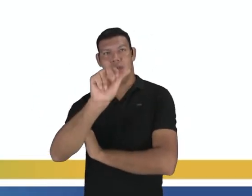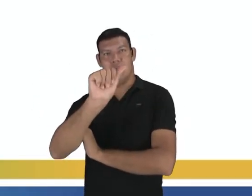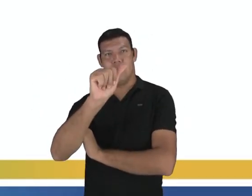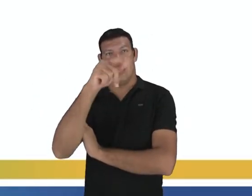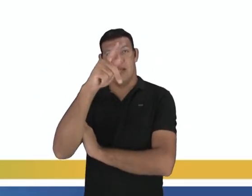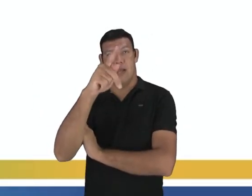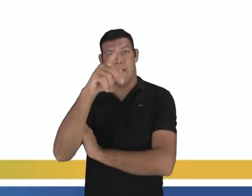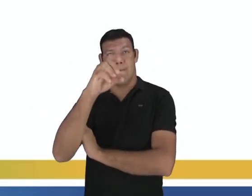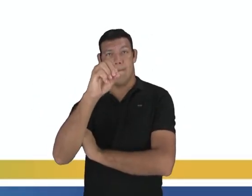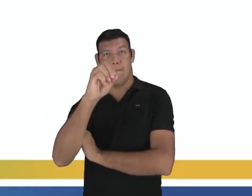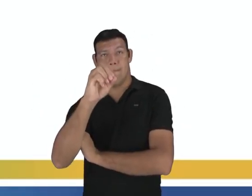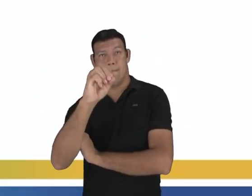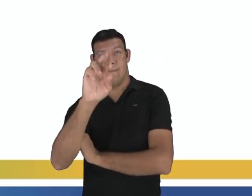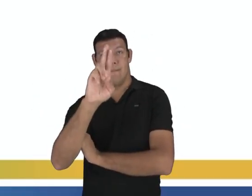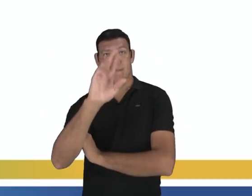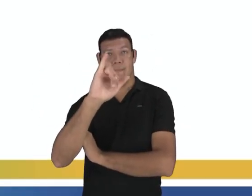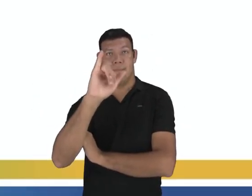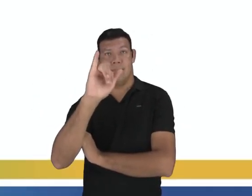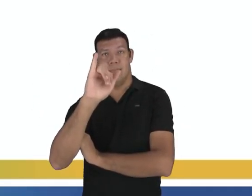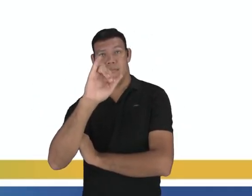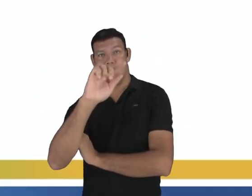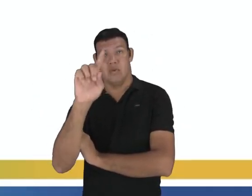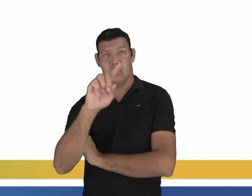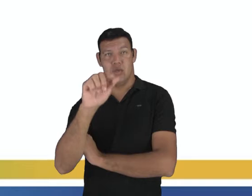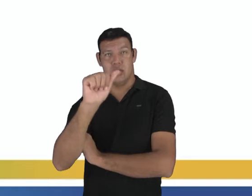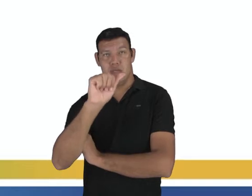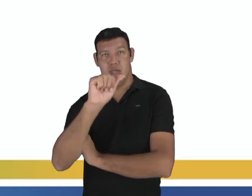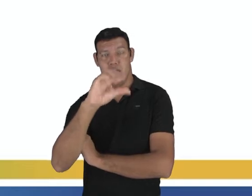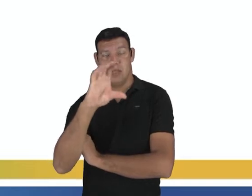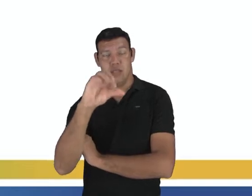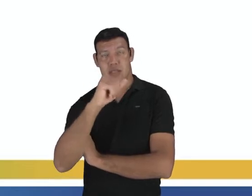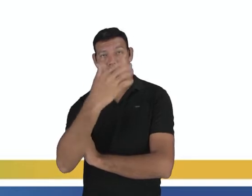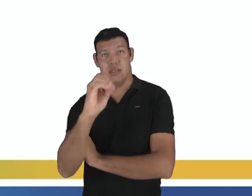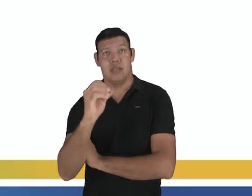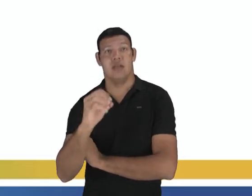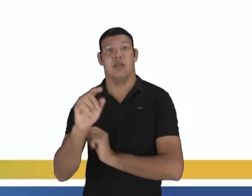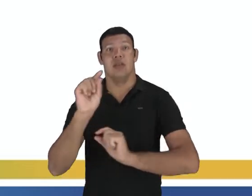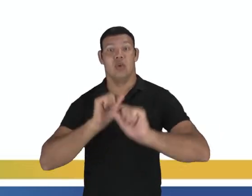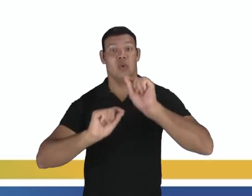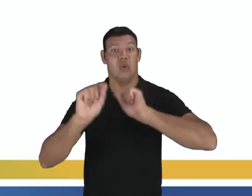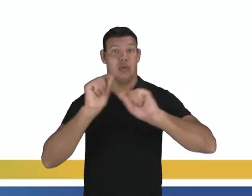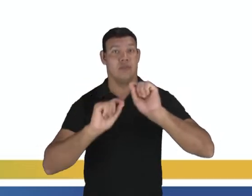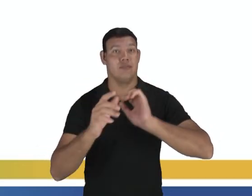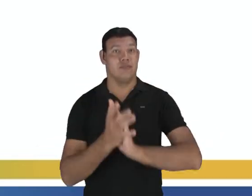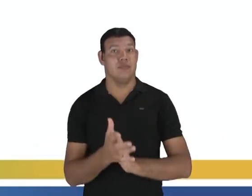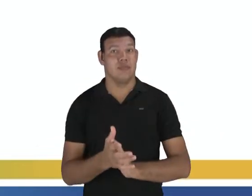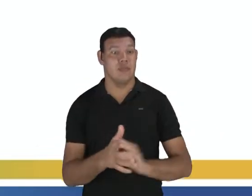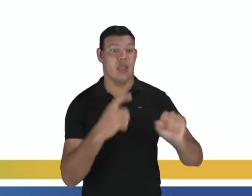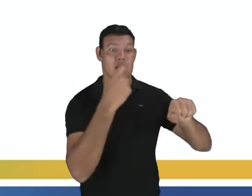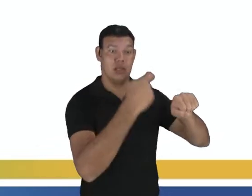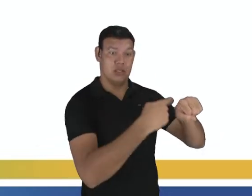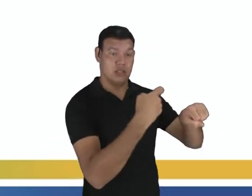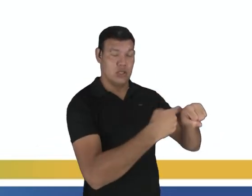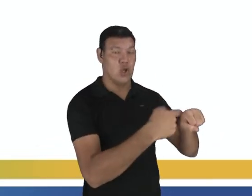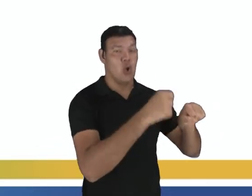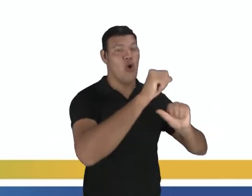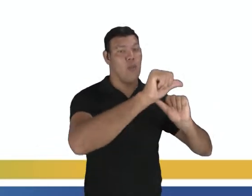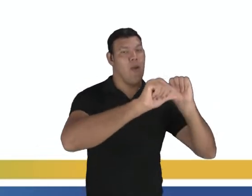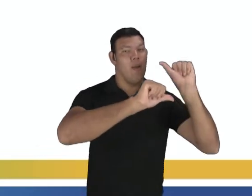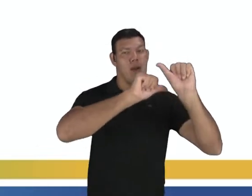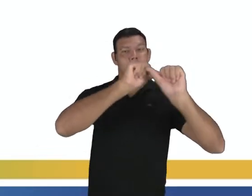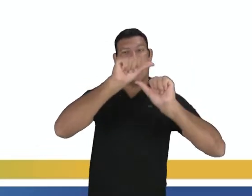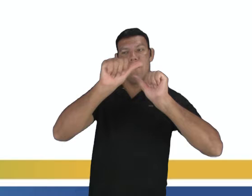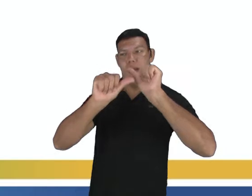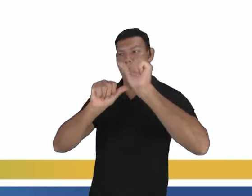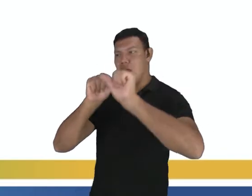sentido de aumentar a energia, a gente tem a sublimação. O que é a sublimação? É quando eu tenho uma substância no estado sólido